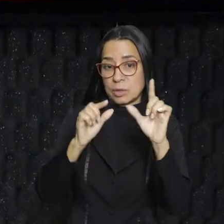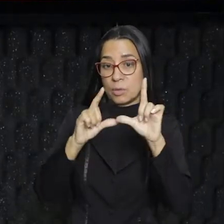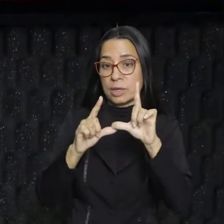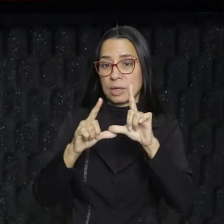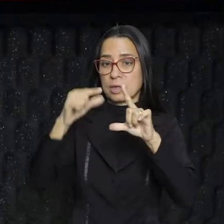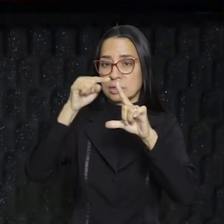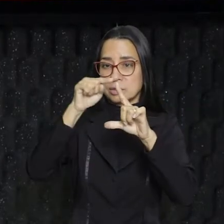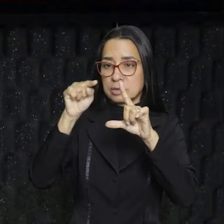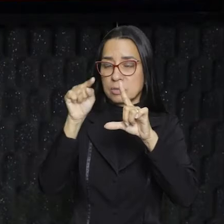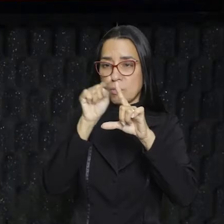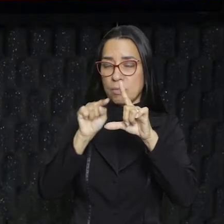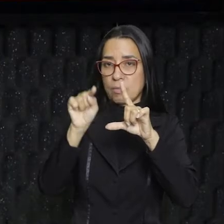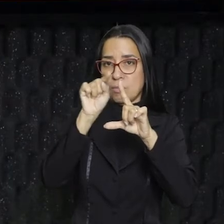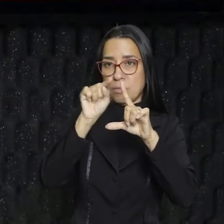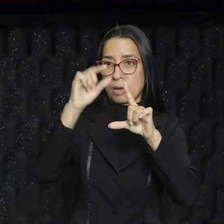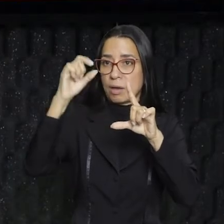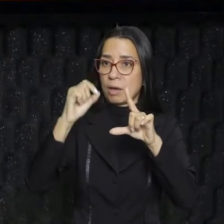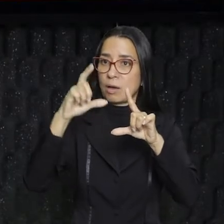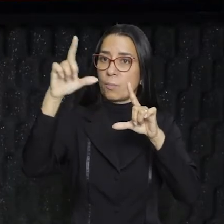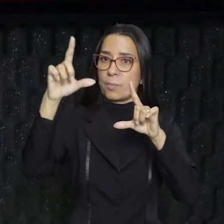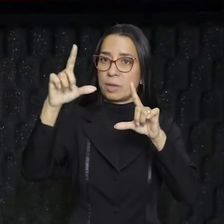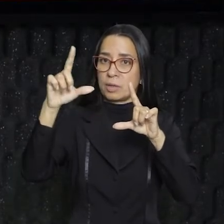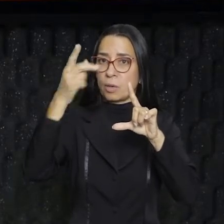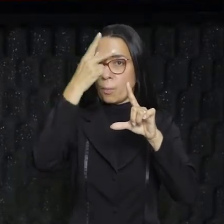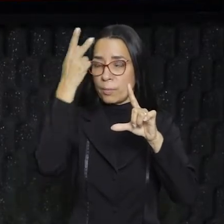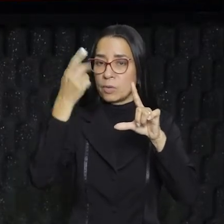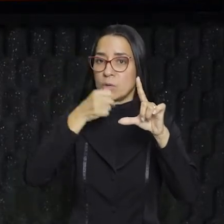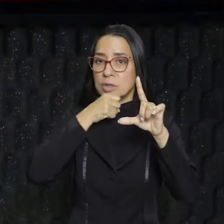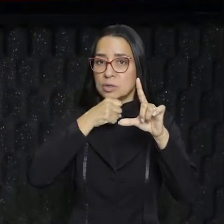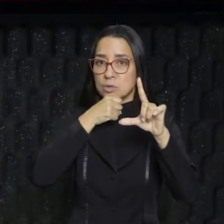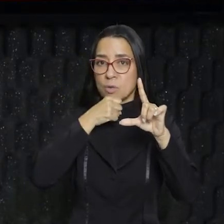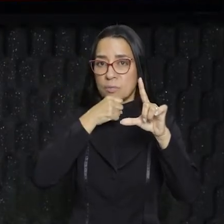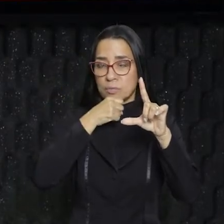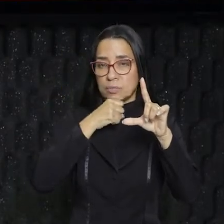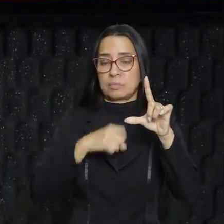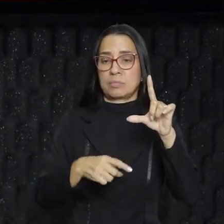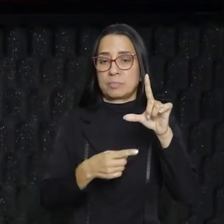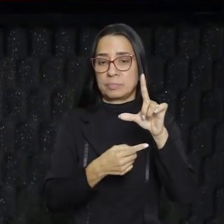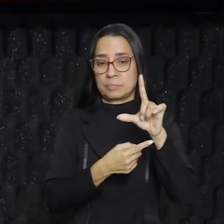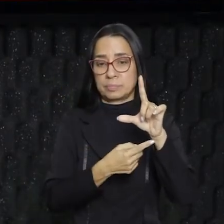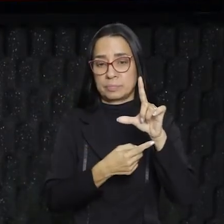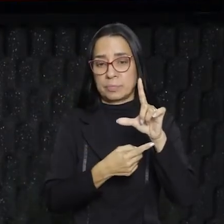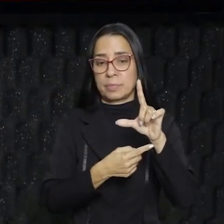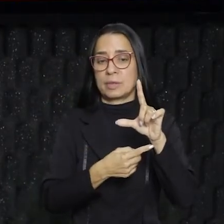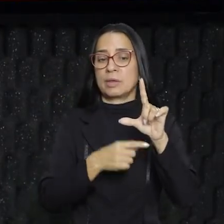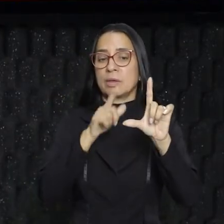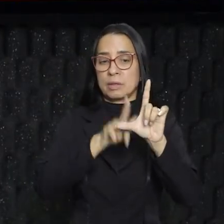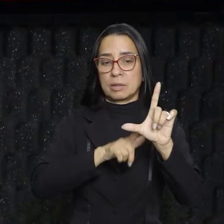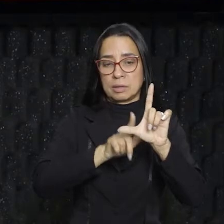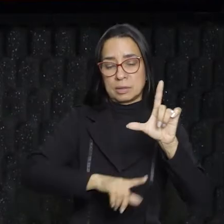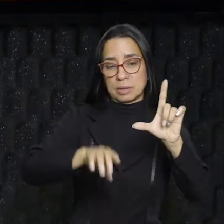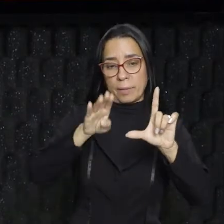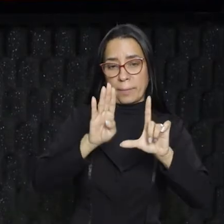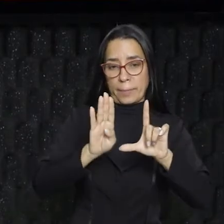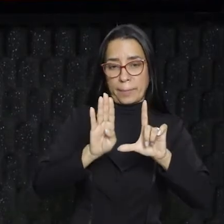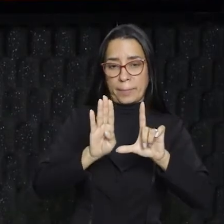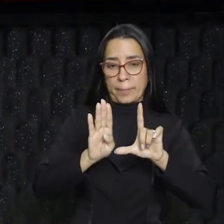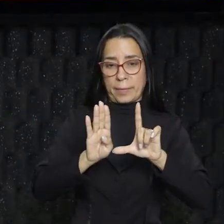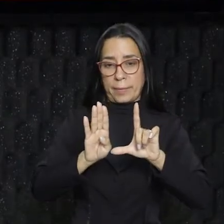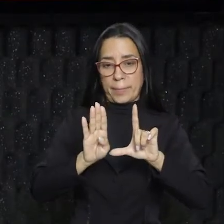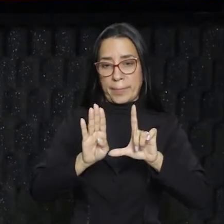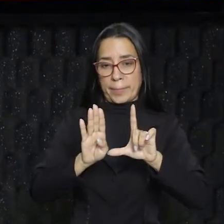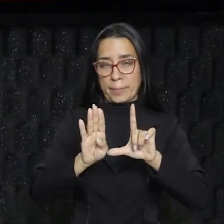adultos, e principalmente idosos, aumenta. Então, eu não tenho estabilização, eu tenho uma mudança. Tá? Letra B, ocorreu a conclusão da